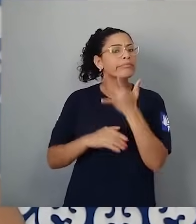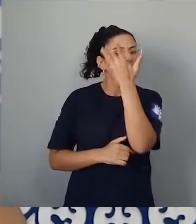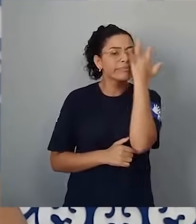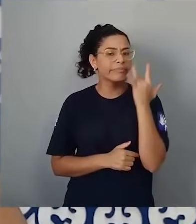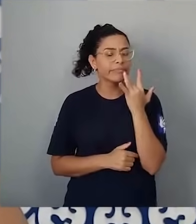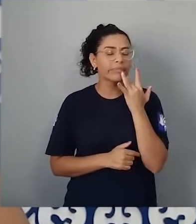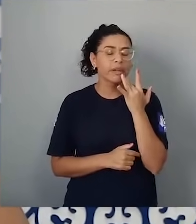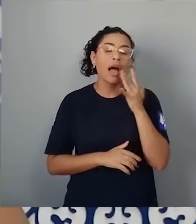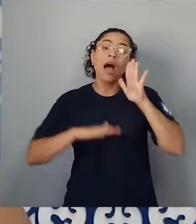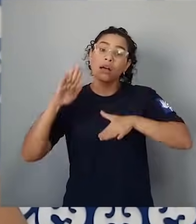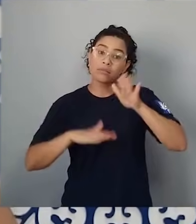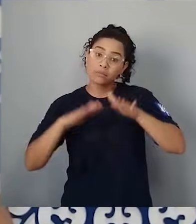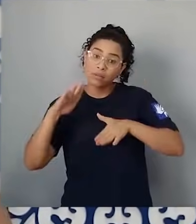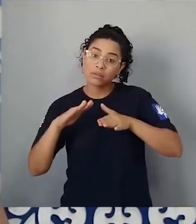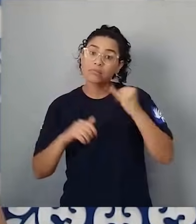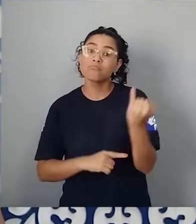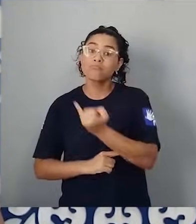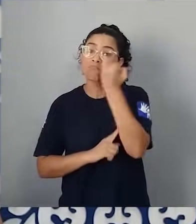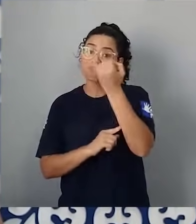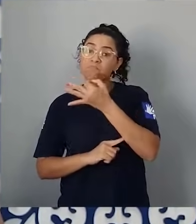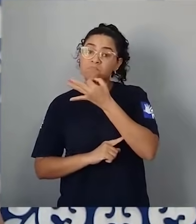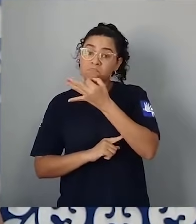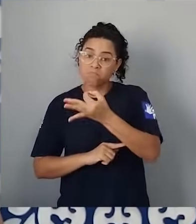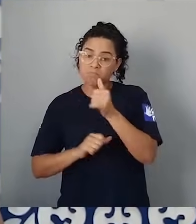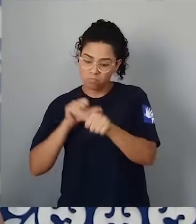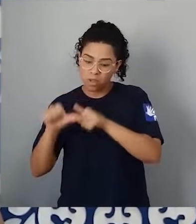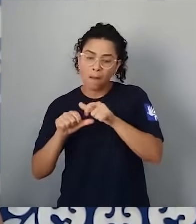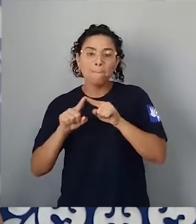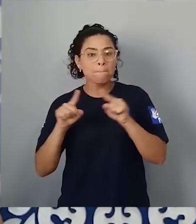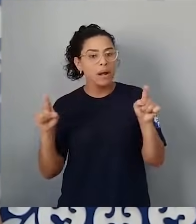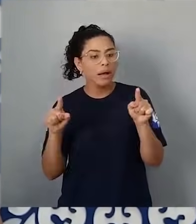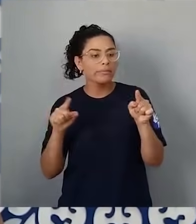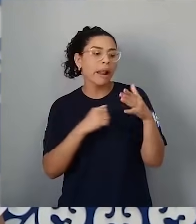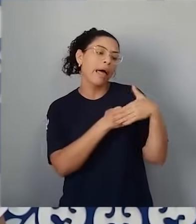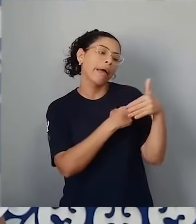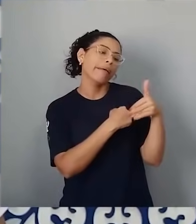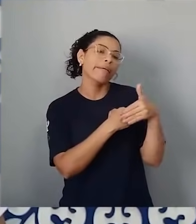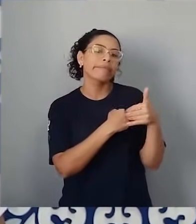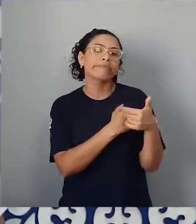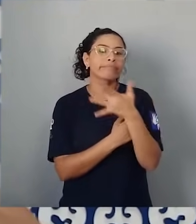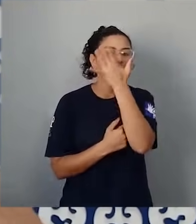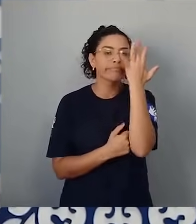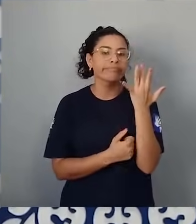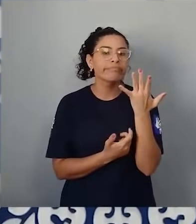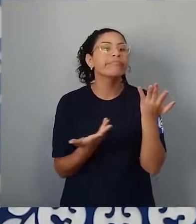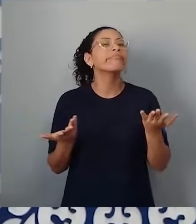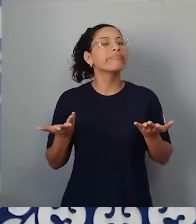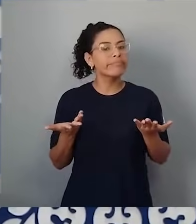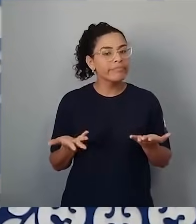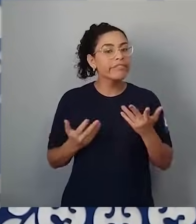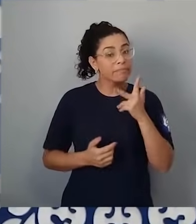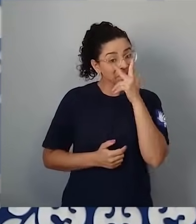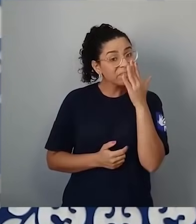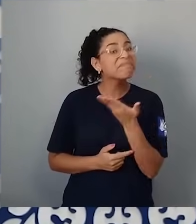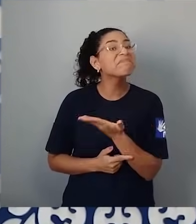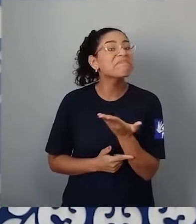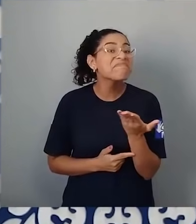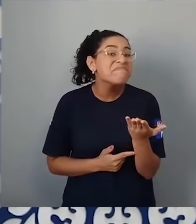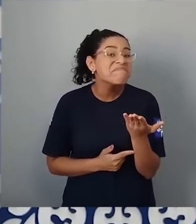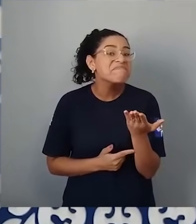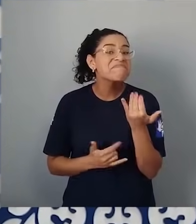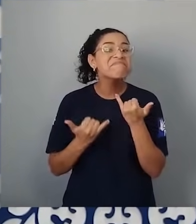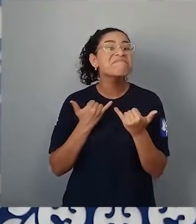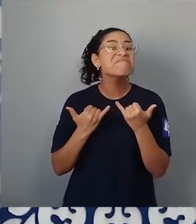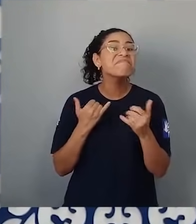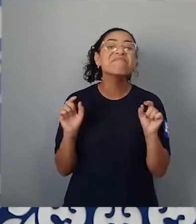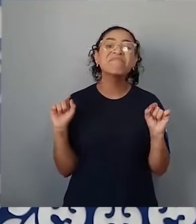importante, mas não para agradar as outras pessoas. O que vocês acham? Sabe, fiquei pensando quais